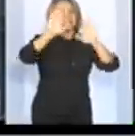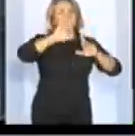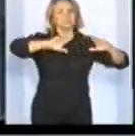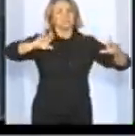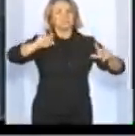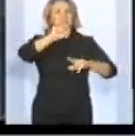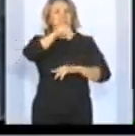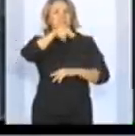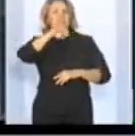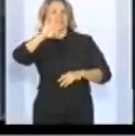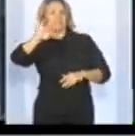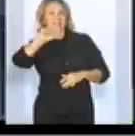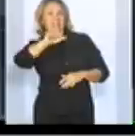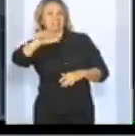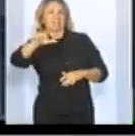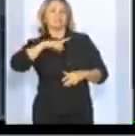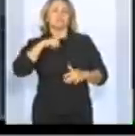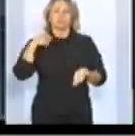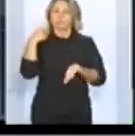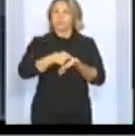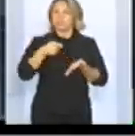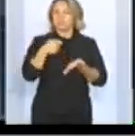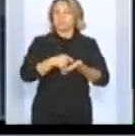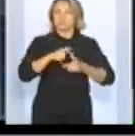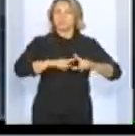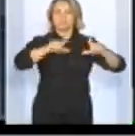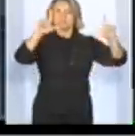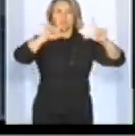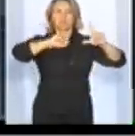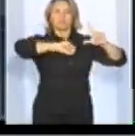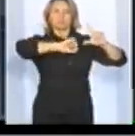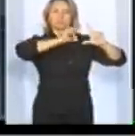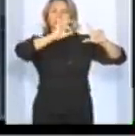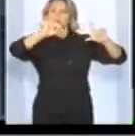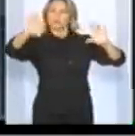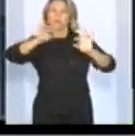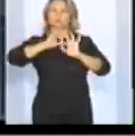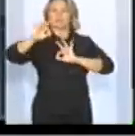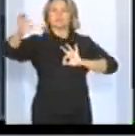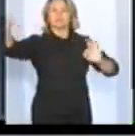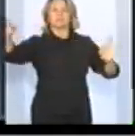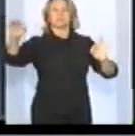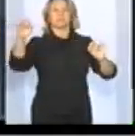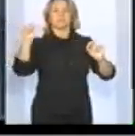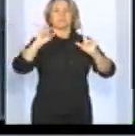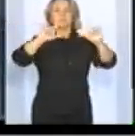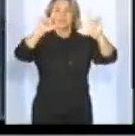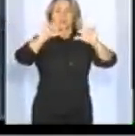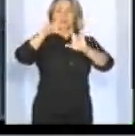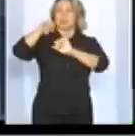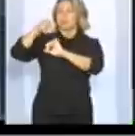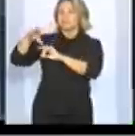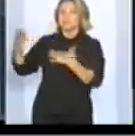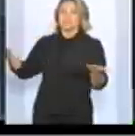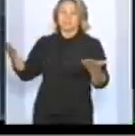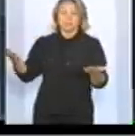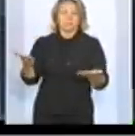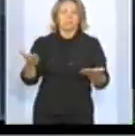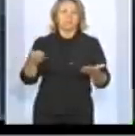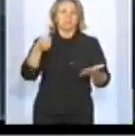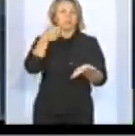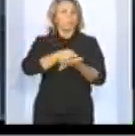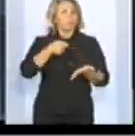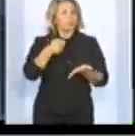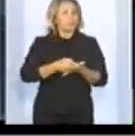com obrigatoriedades de área de cobertura. A nova lei, além de abrir o mercado de forma indiscriminada, ela obriga que